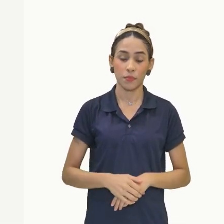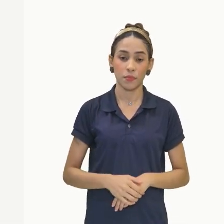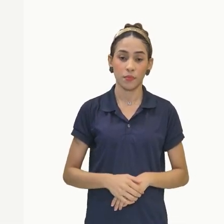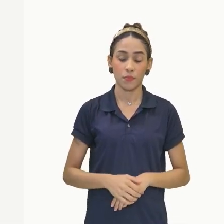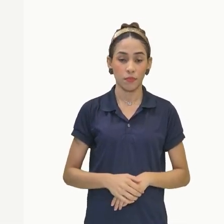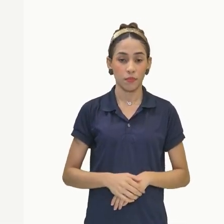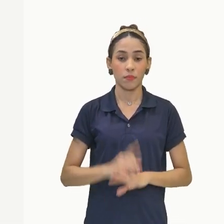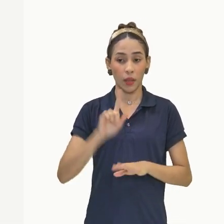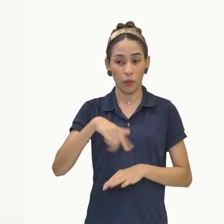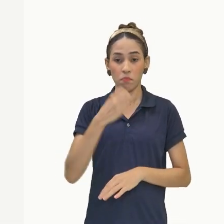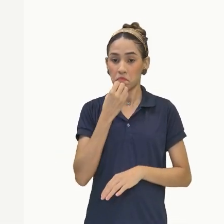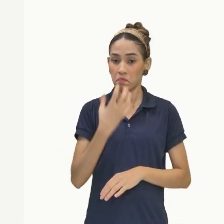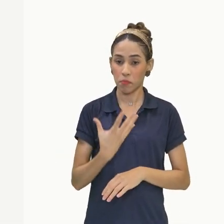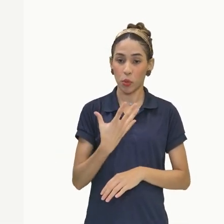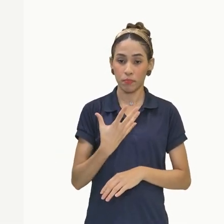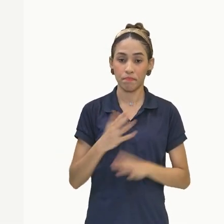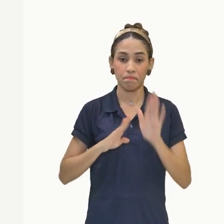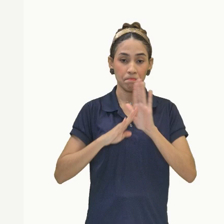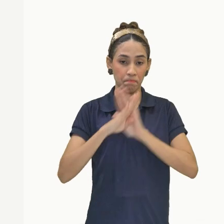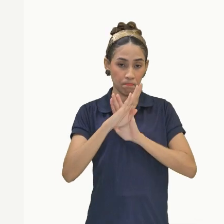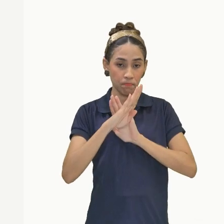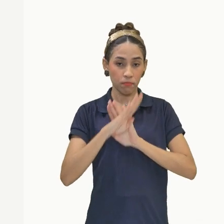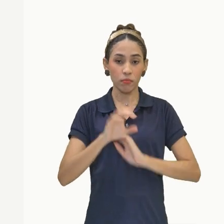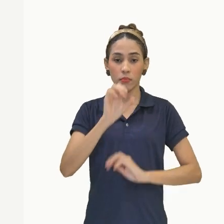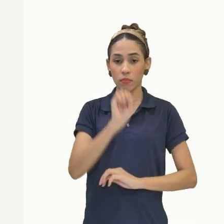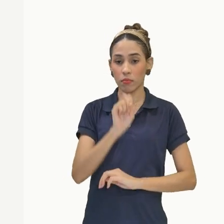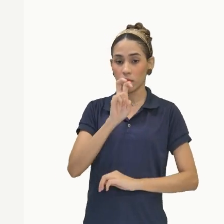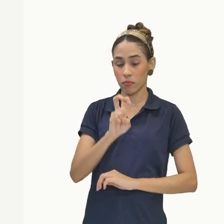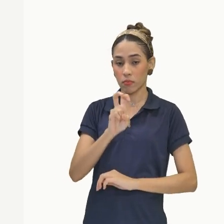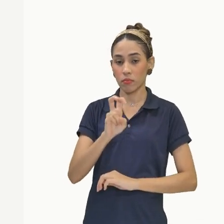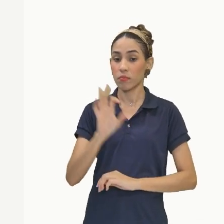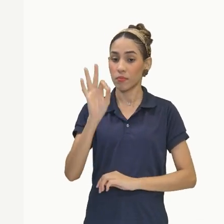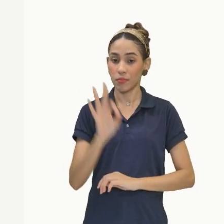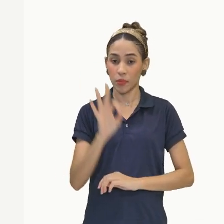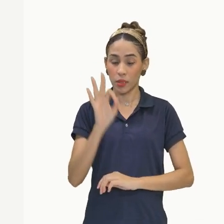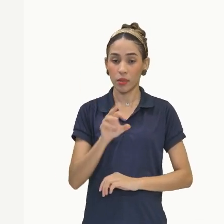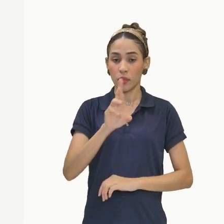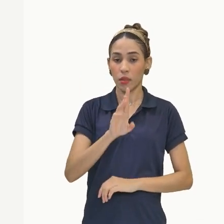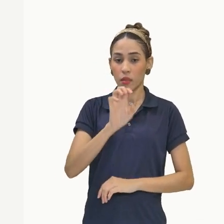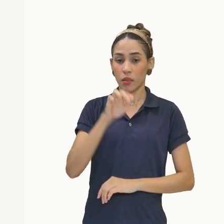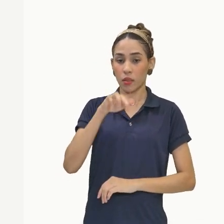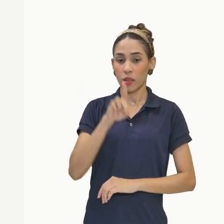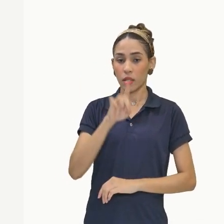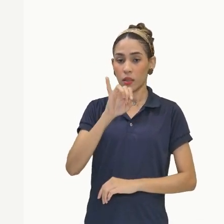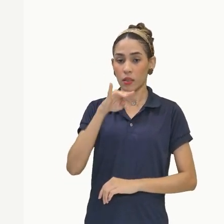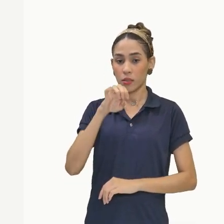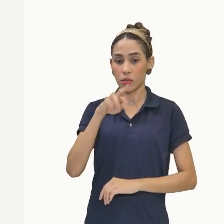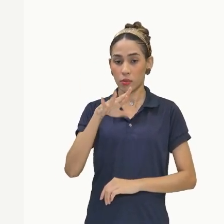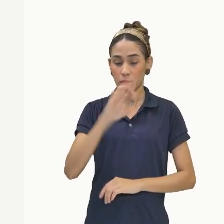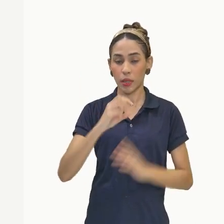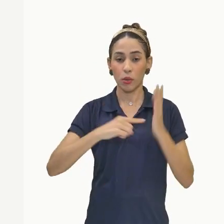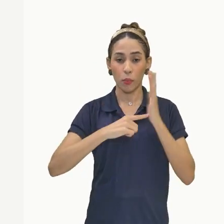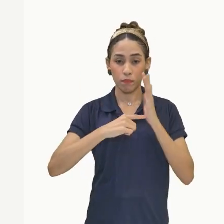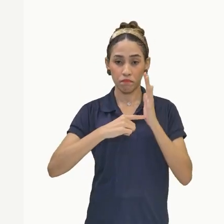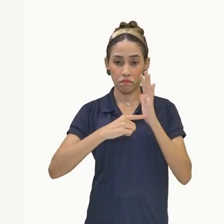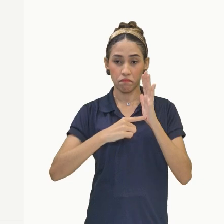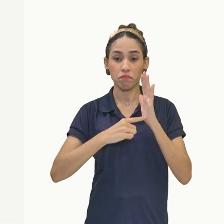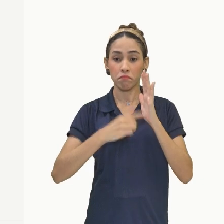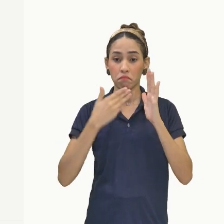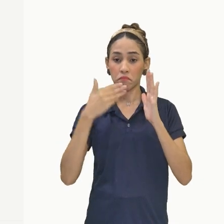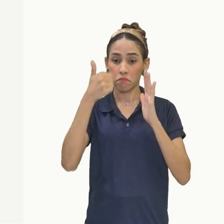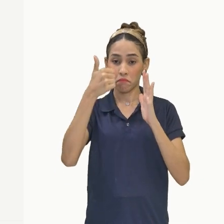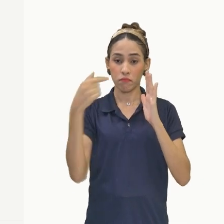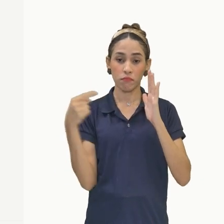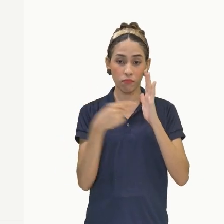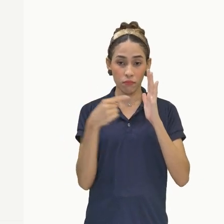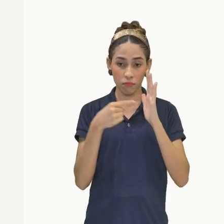É um bom rendimento, né? 85% de rendimento. Esse motor aí, ele está rendendo bem, né? Ele está fazendo